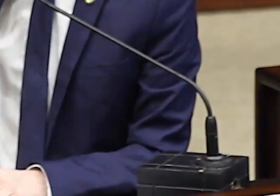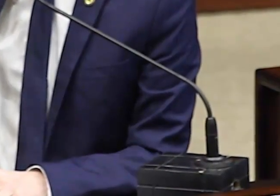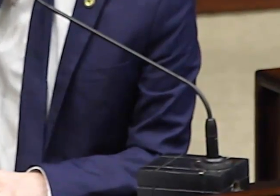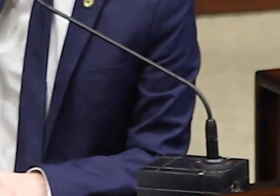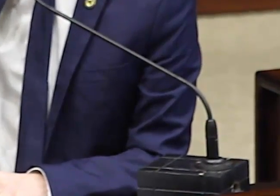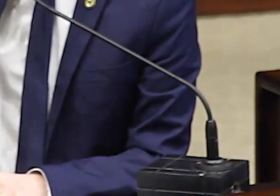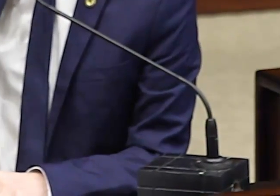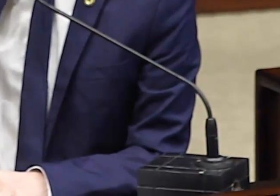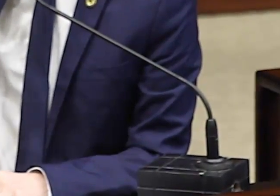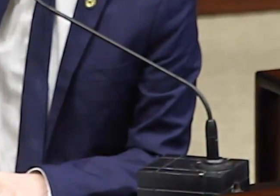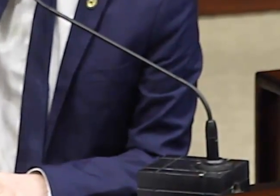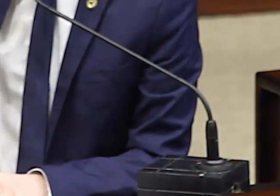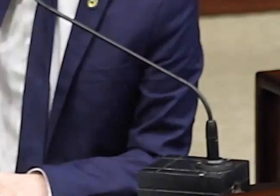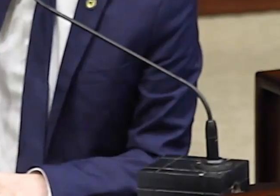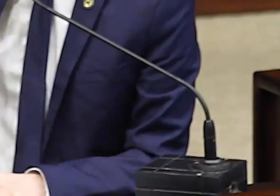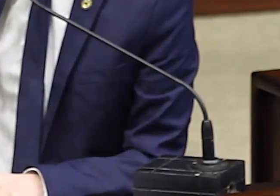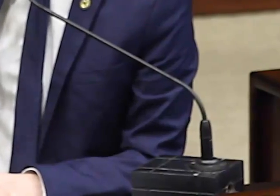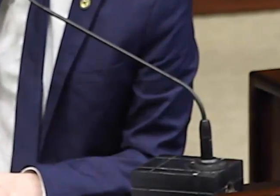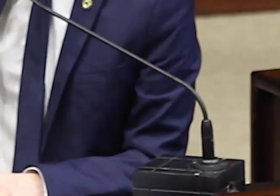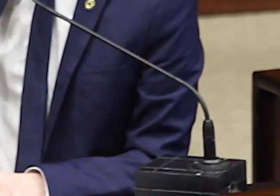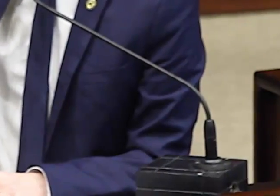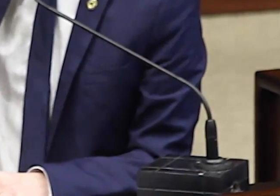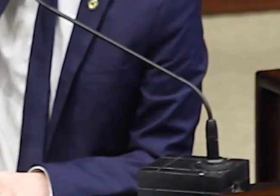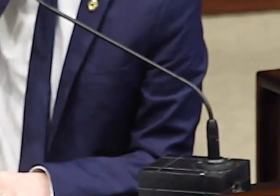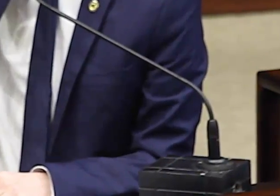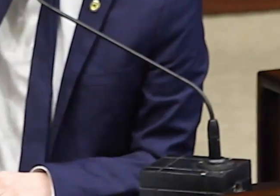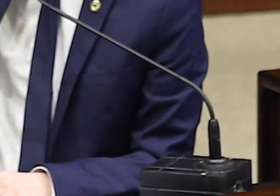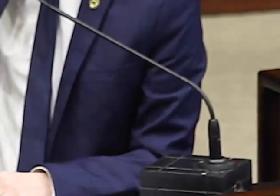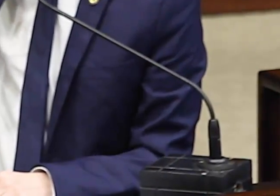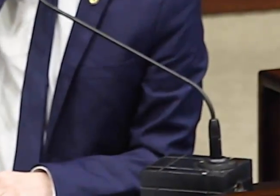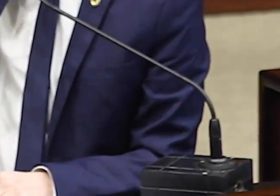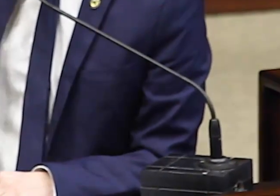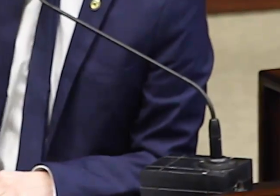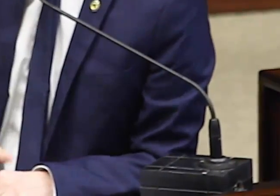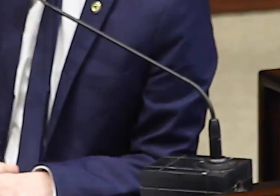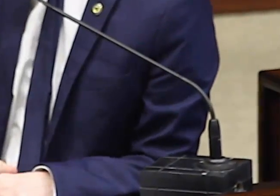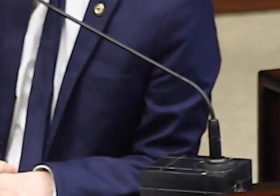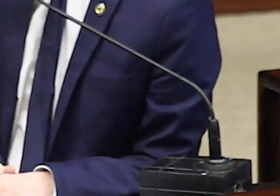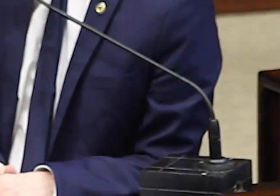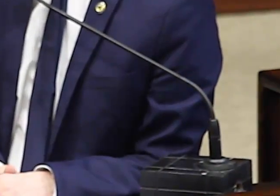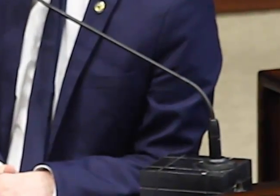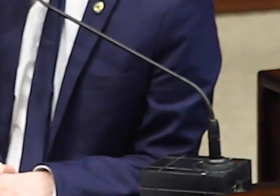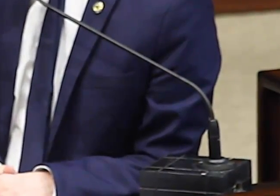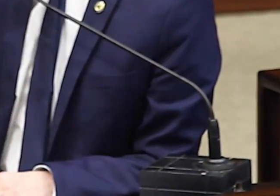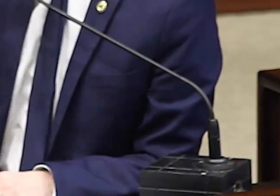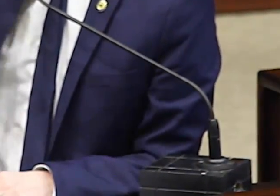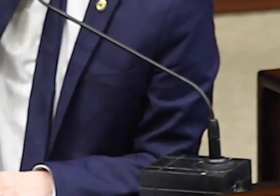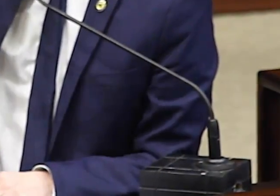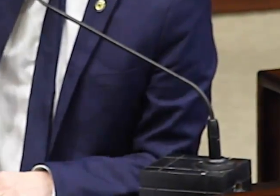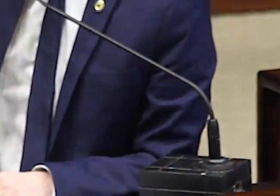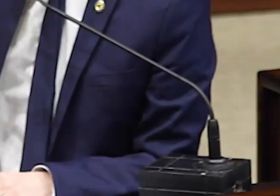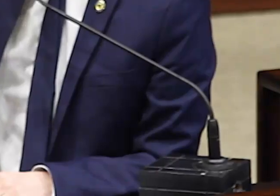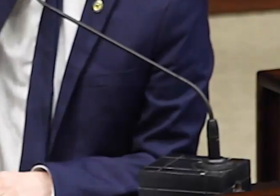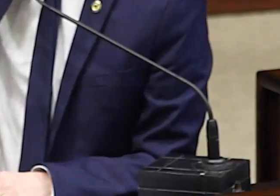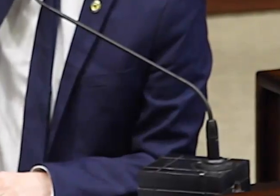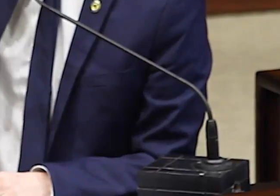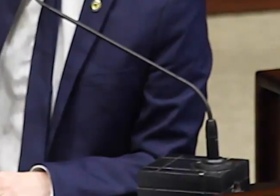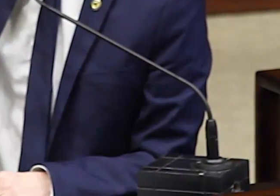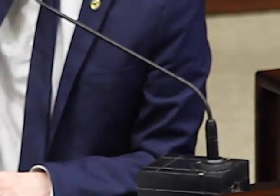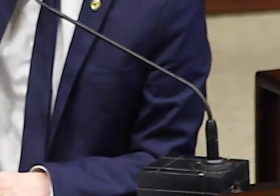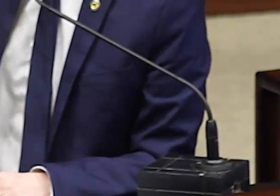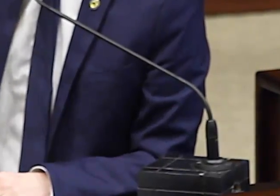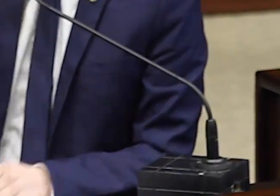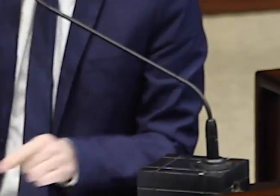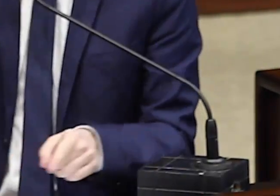por 4 vezes eu interpelei Vossa Excelência, que diz ser um defensor dos direitos humanos, sobre esta frase,